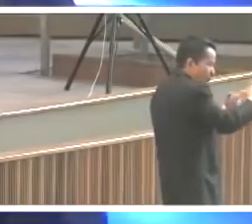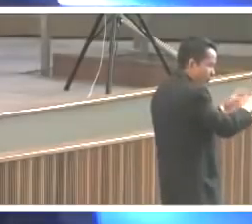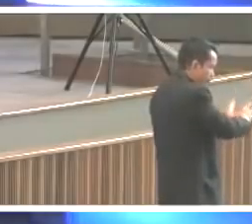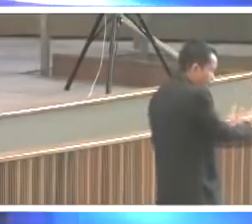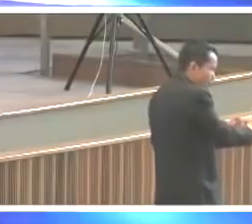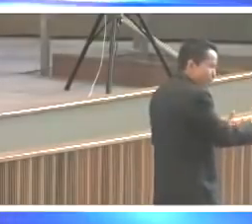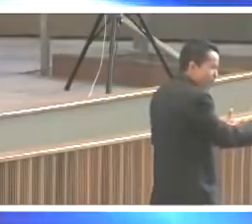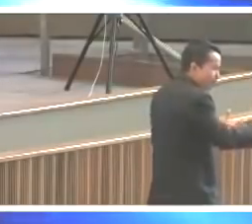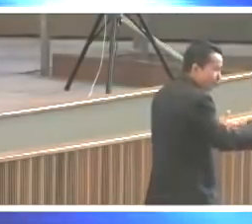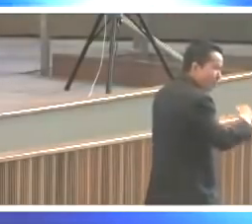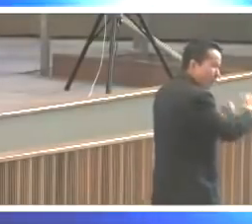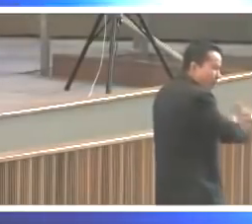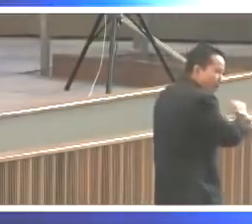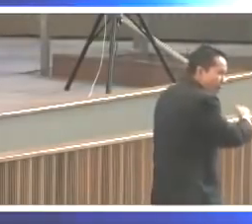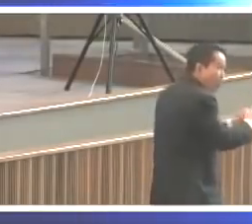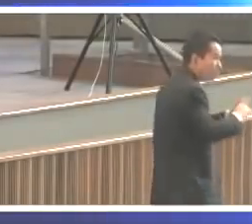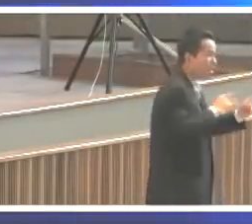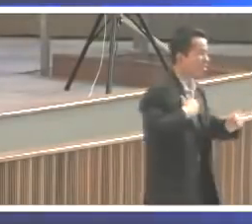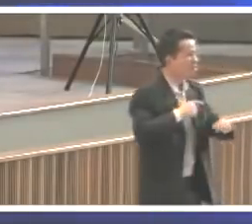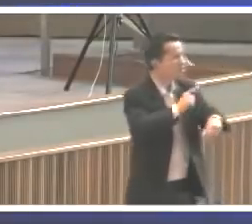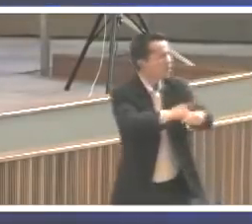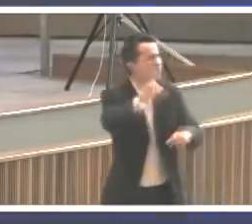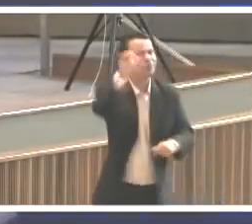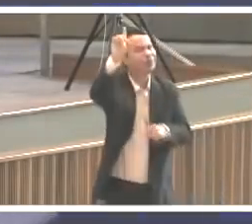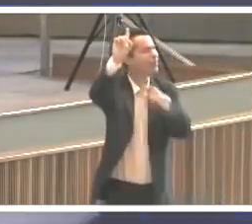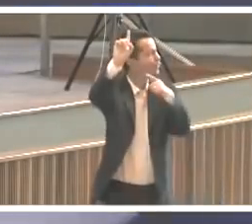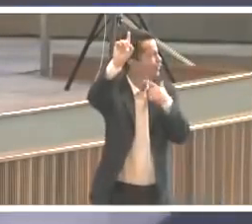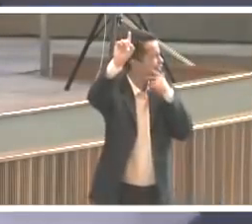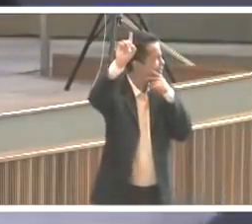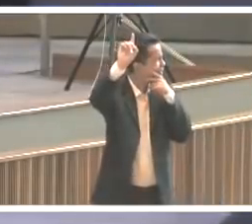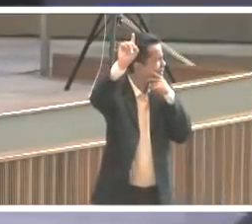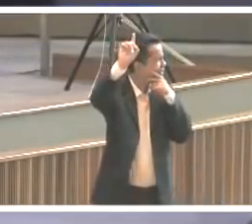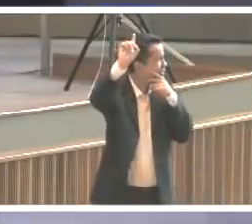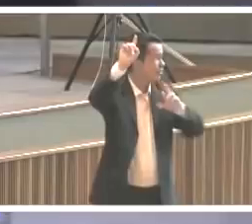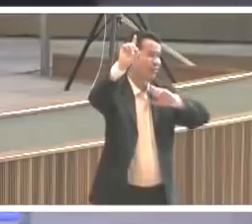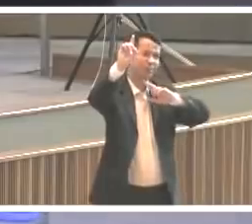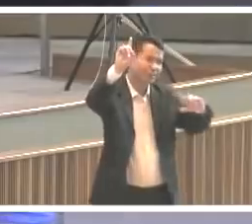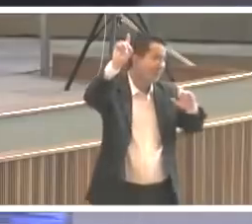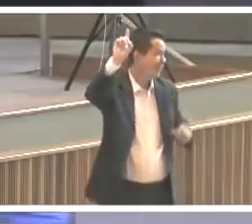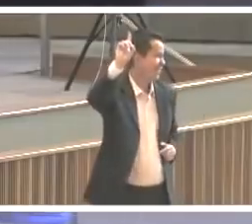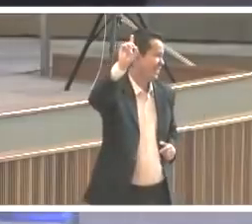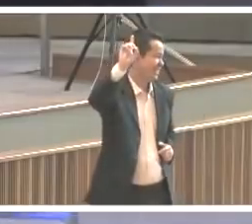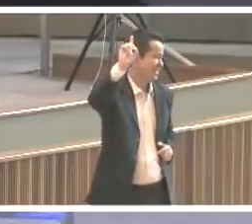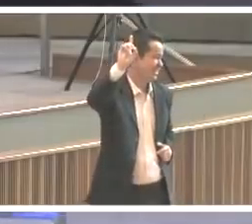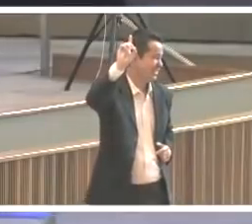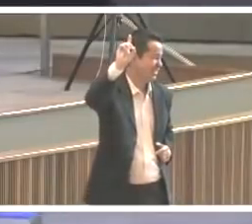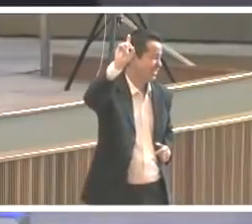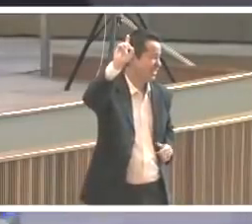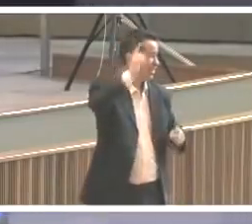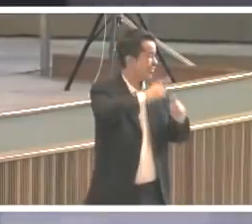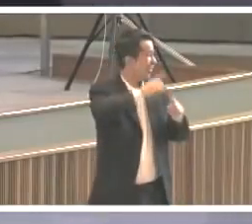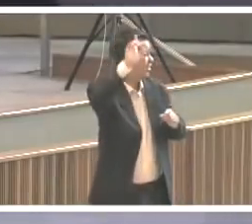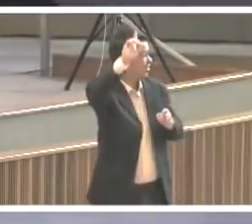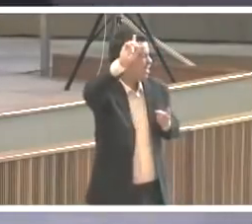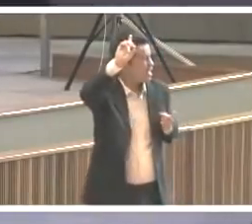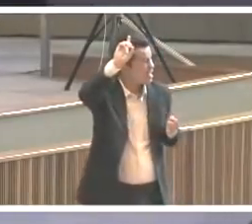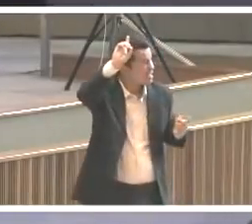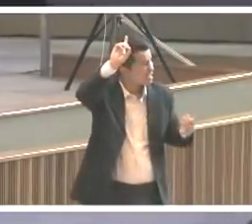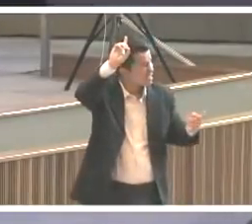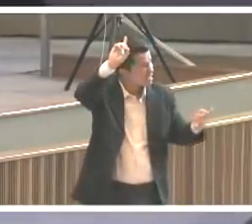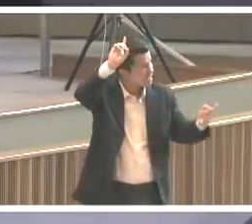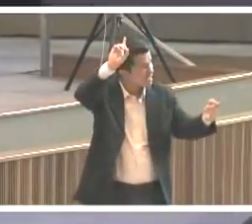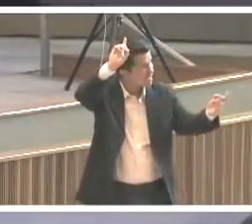de Deus. E hoje eu queria pensar um pouquinho com vocês sobre vários textos da palavra de Deus que vão